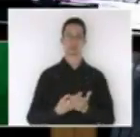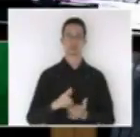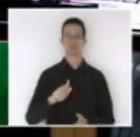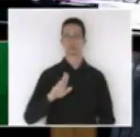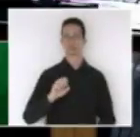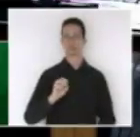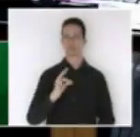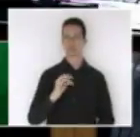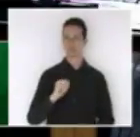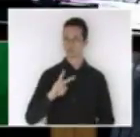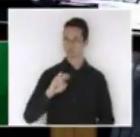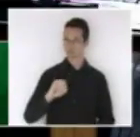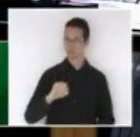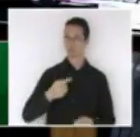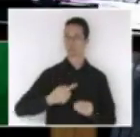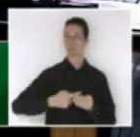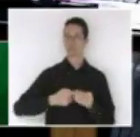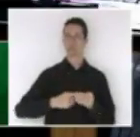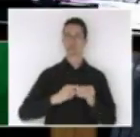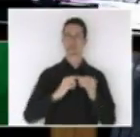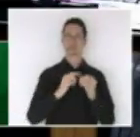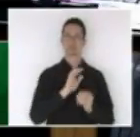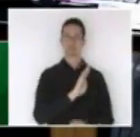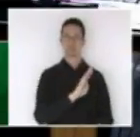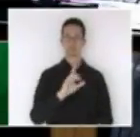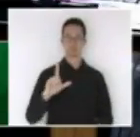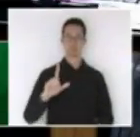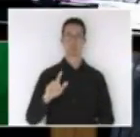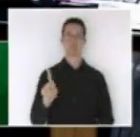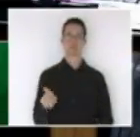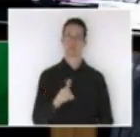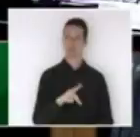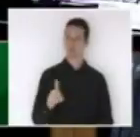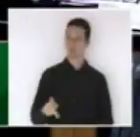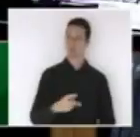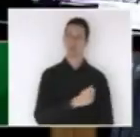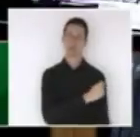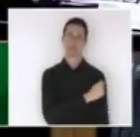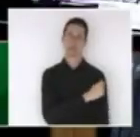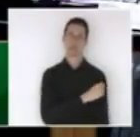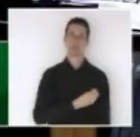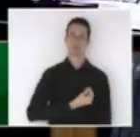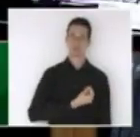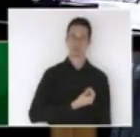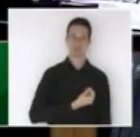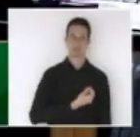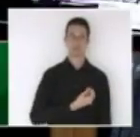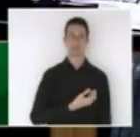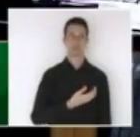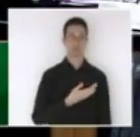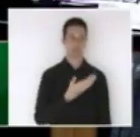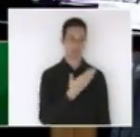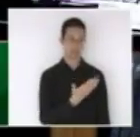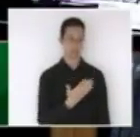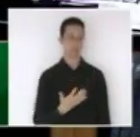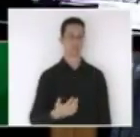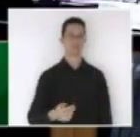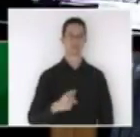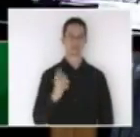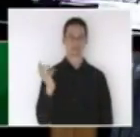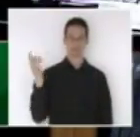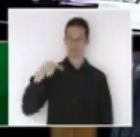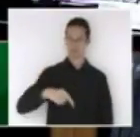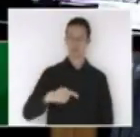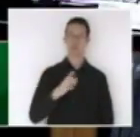com professores e alunos, estão aí vibrando e abrilhantando a sessão de hoje. Vem conhecer um pouquinho do